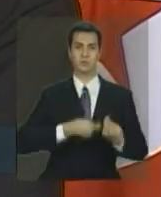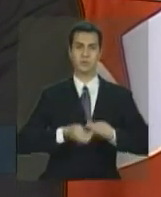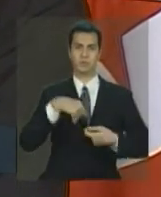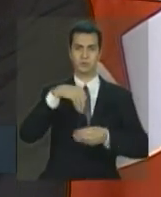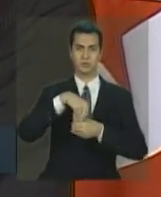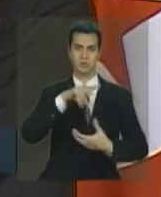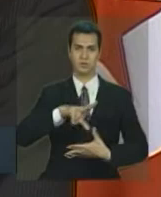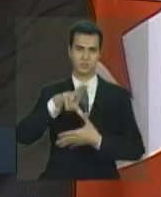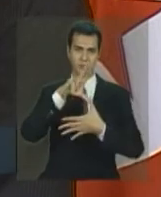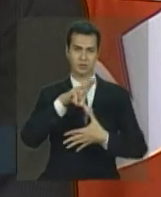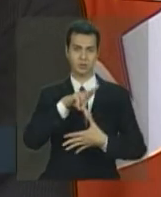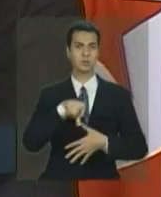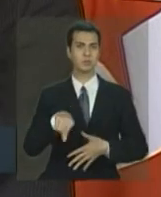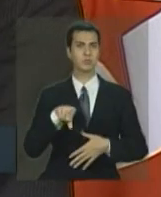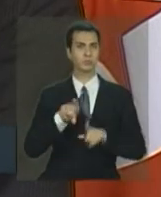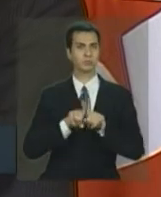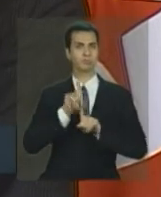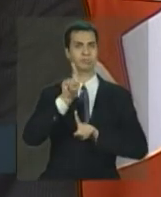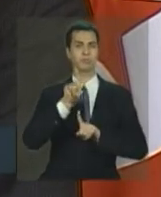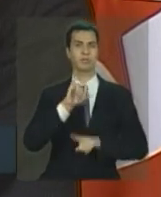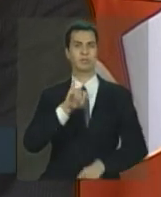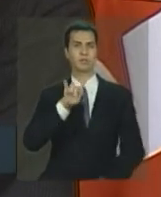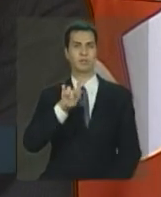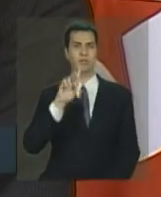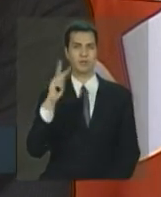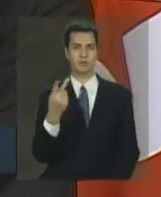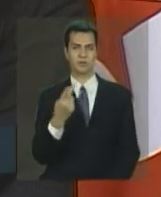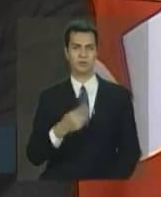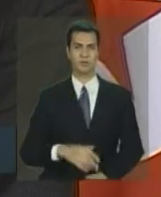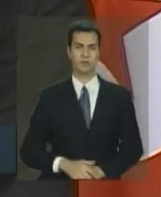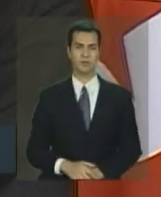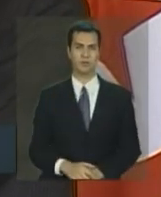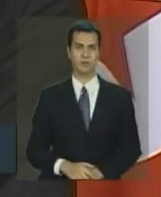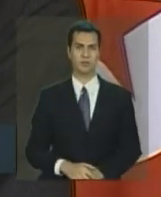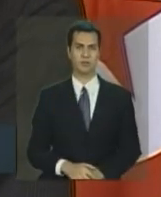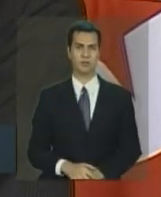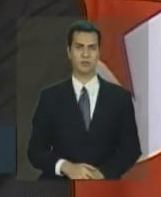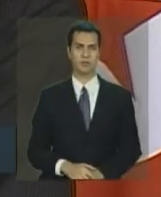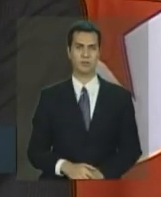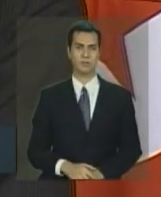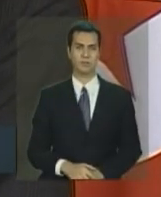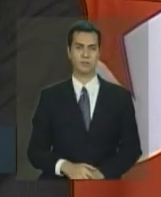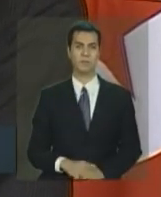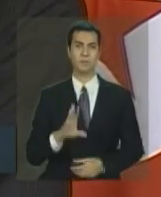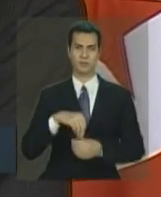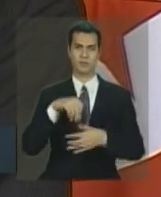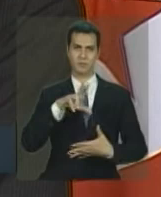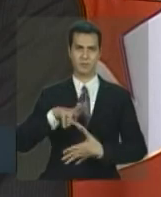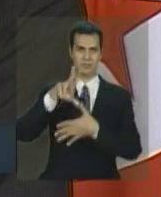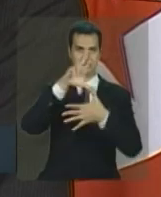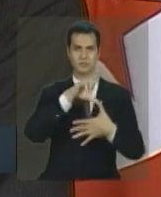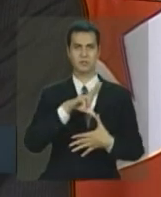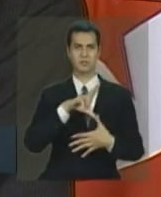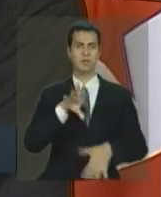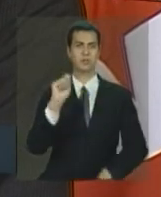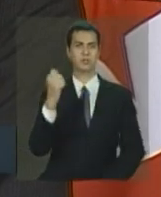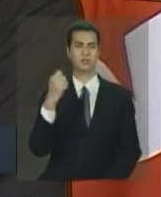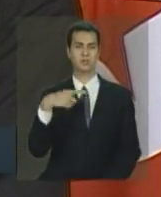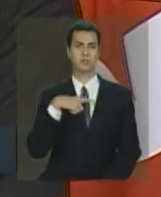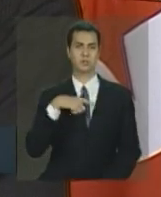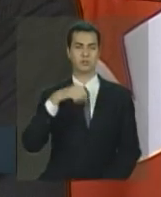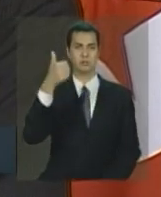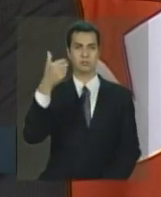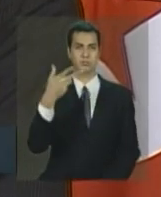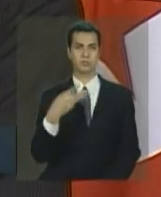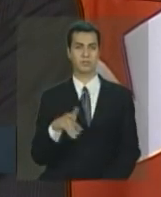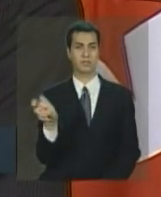uma classificação alta no Índice de Desenvolvimento Humano. Na América Latina, a Argentina possui o quinto maior